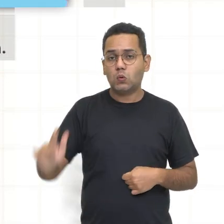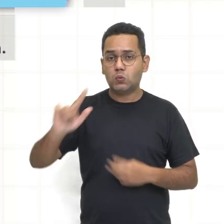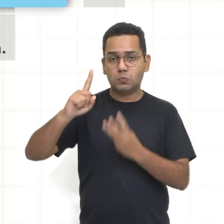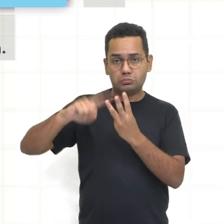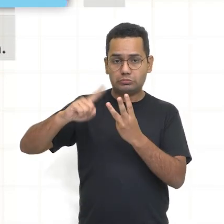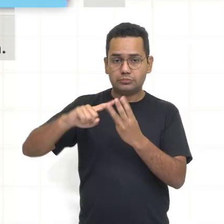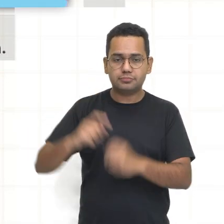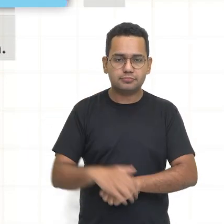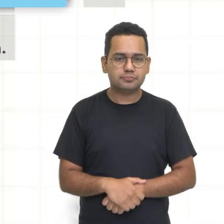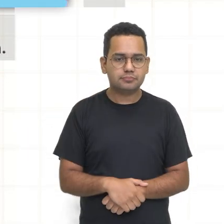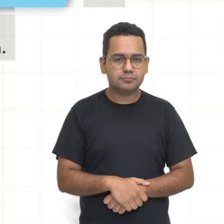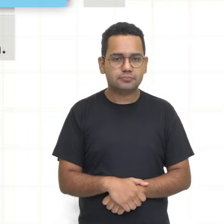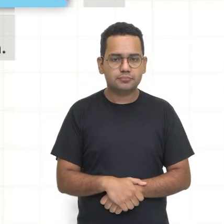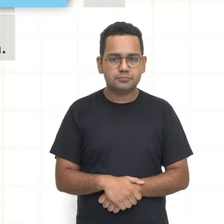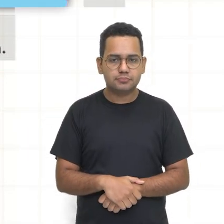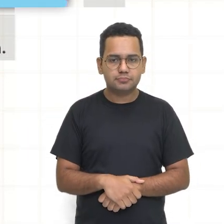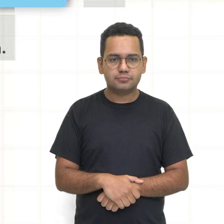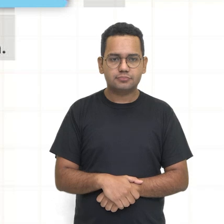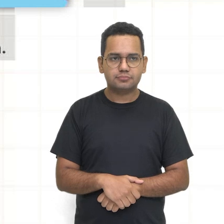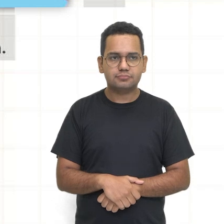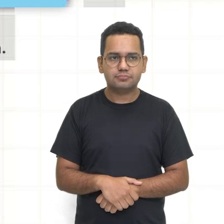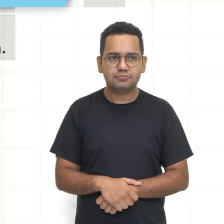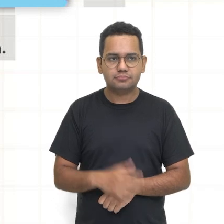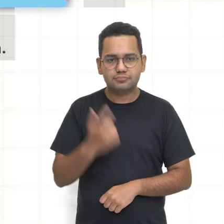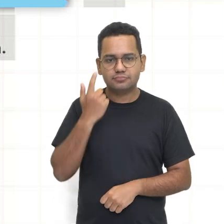Vamos verificar que em